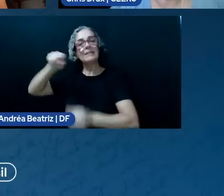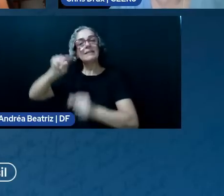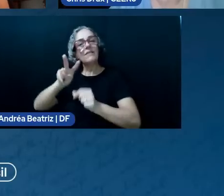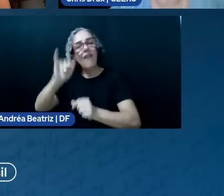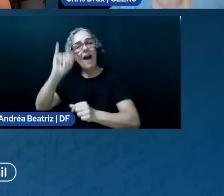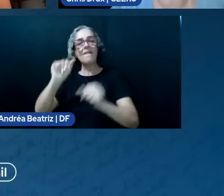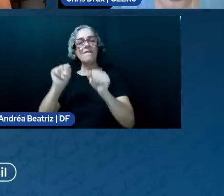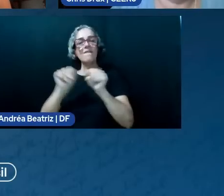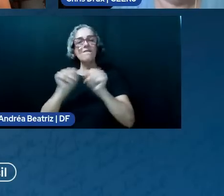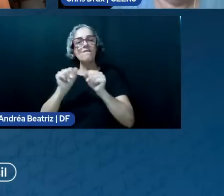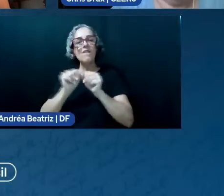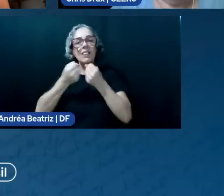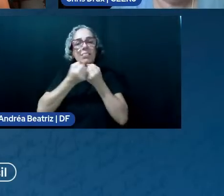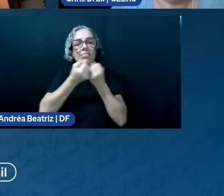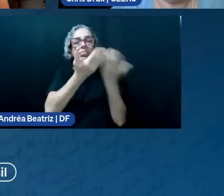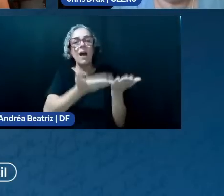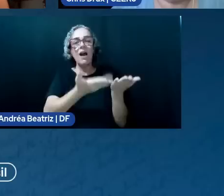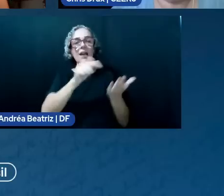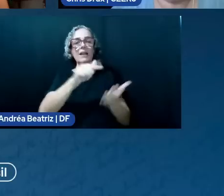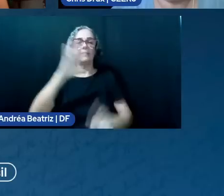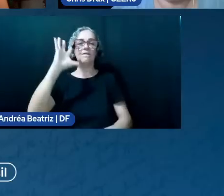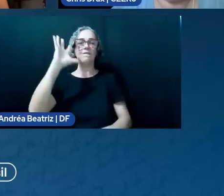desta espécie de fenômeno?